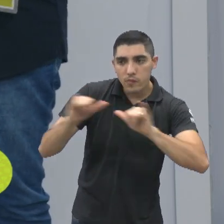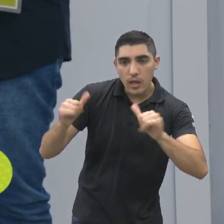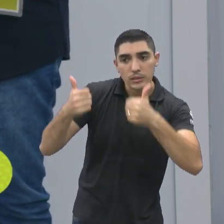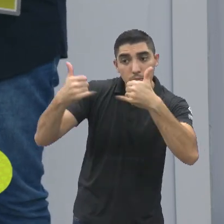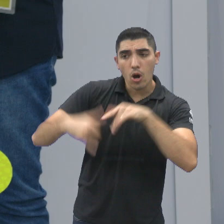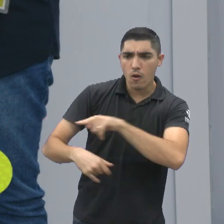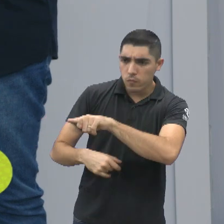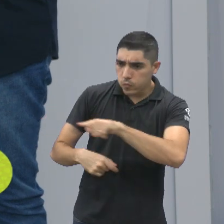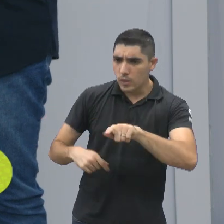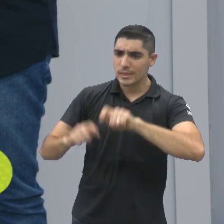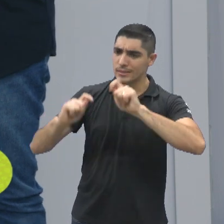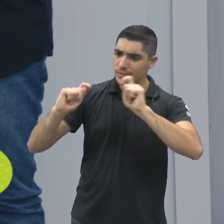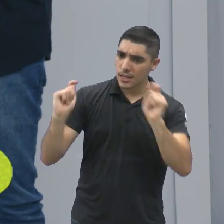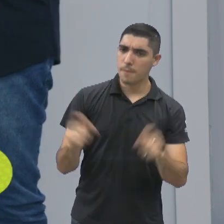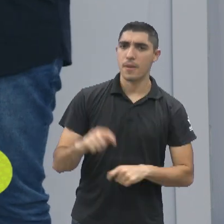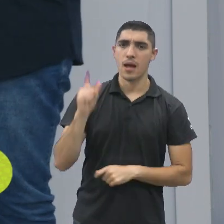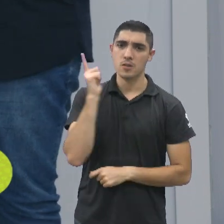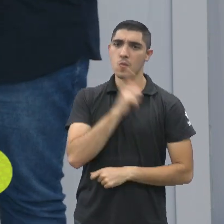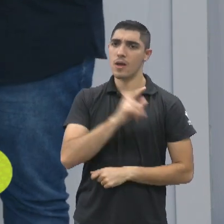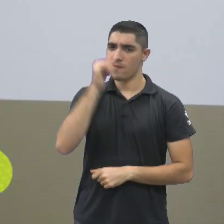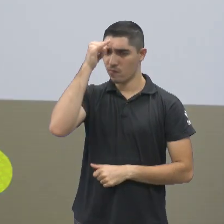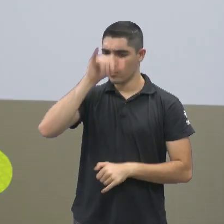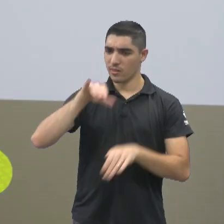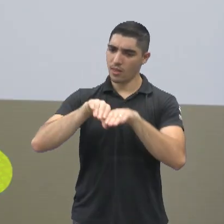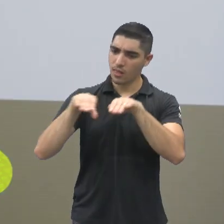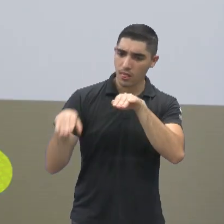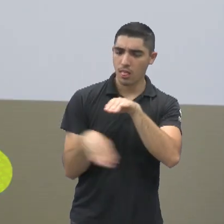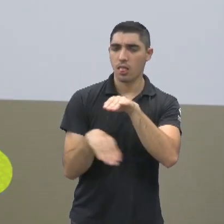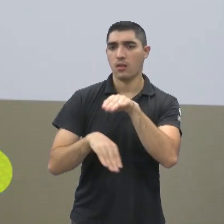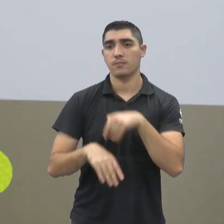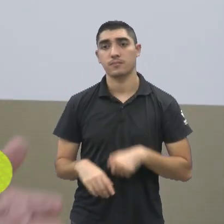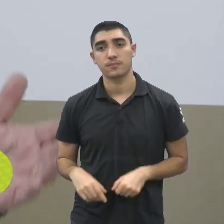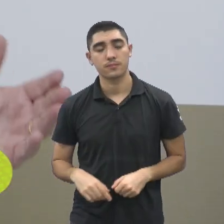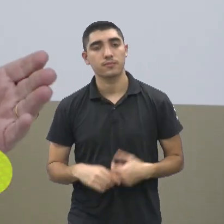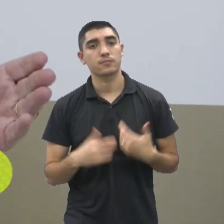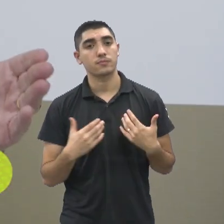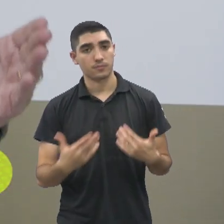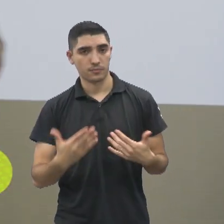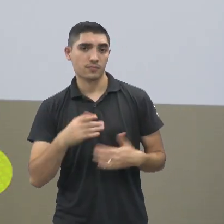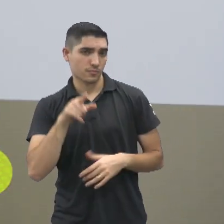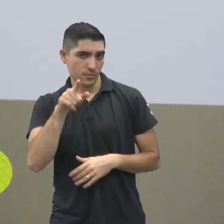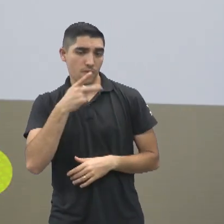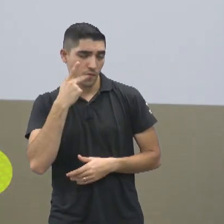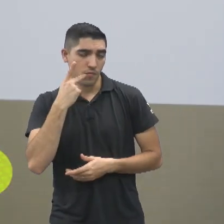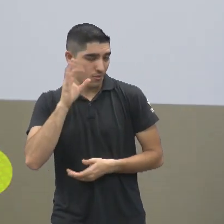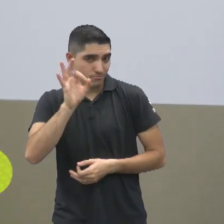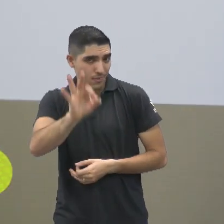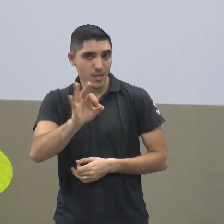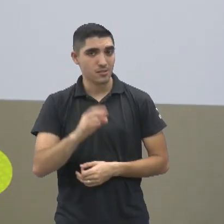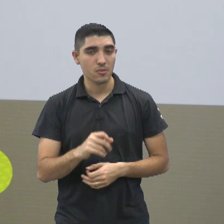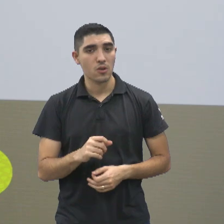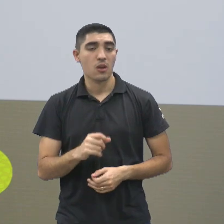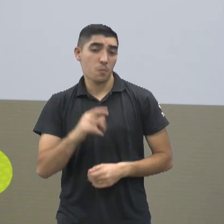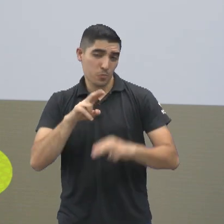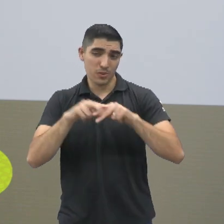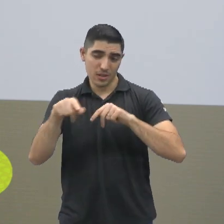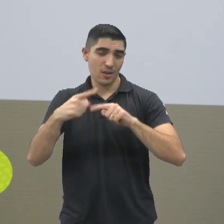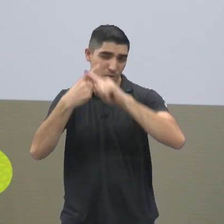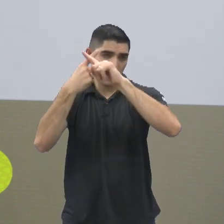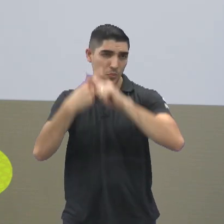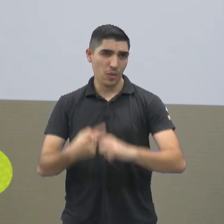condição de sair dessa última posição, de não serem rebaixados? É exatamente isso que você falou, Vieira. A divisão, por ser a quarta divisão, no caso,